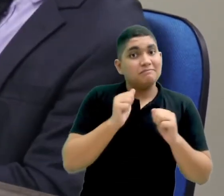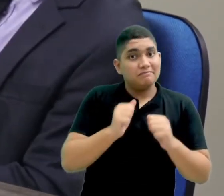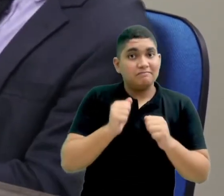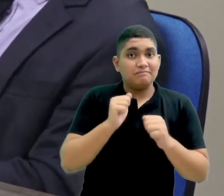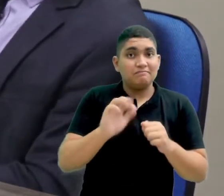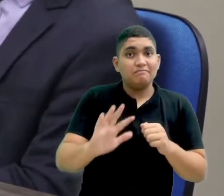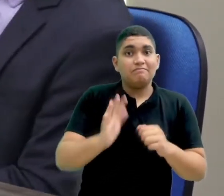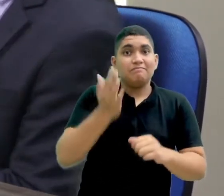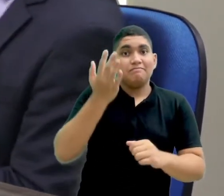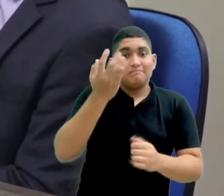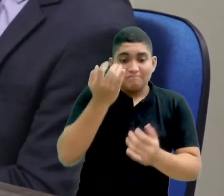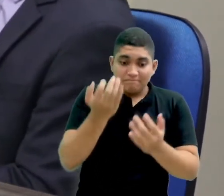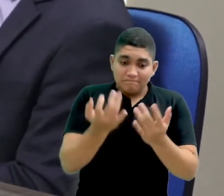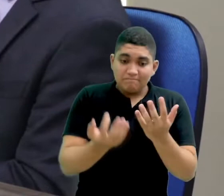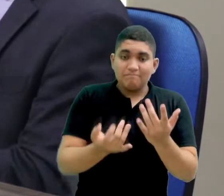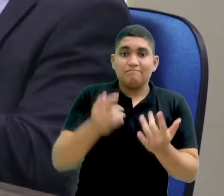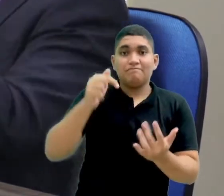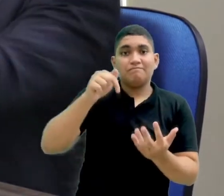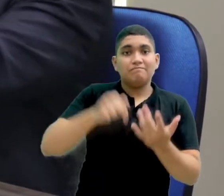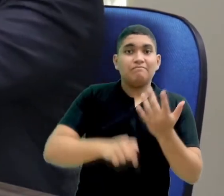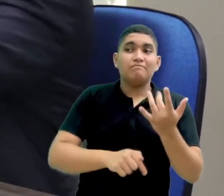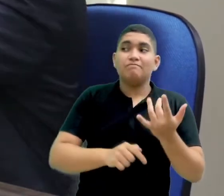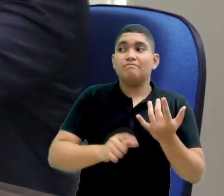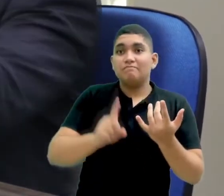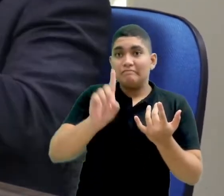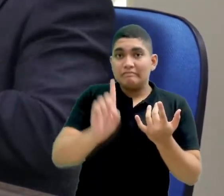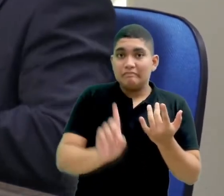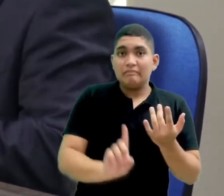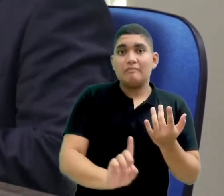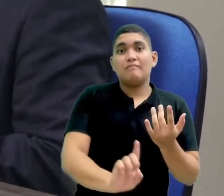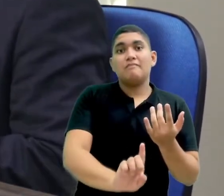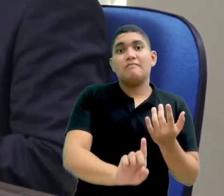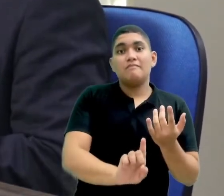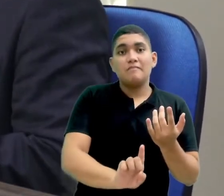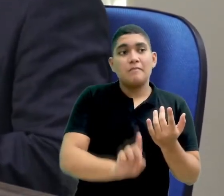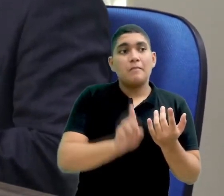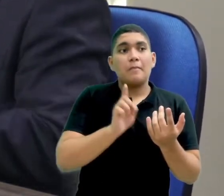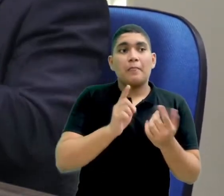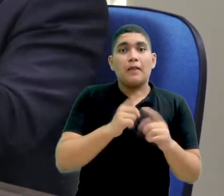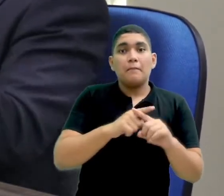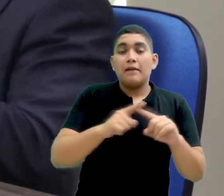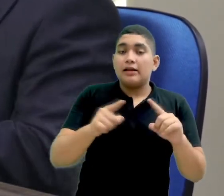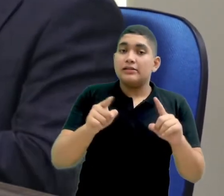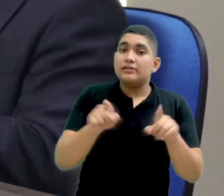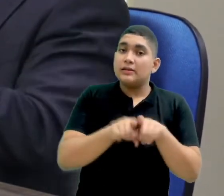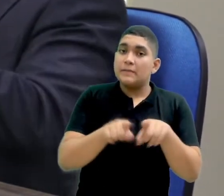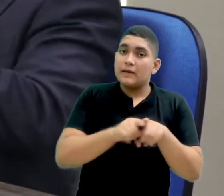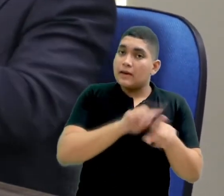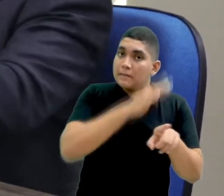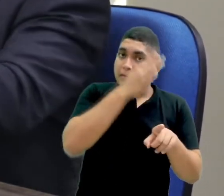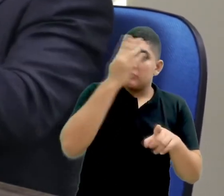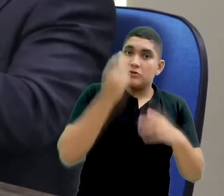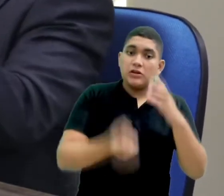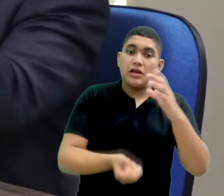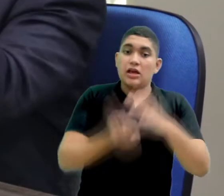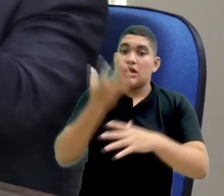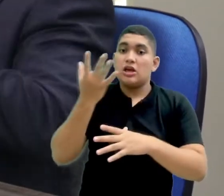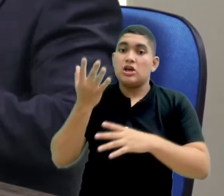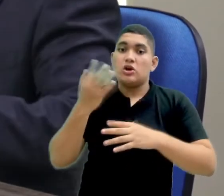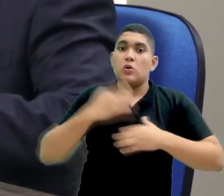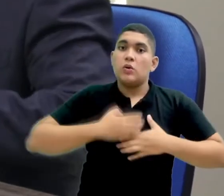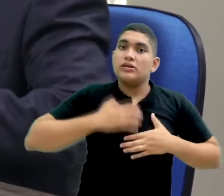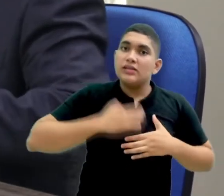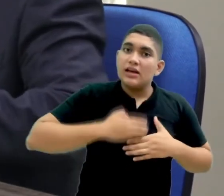também aquele que causou, a você cabe a responsabilidade. Vai resolver se reconcilie com seu irmão.